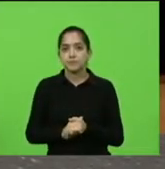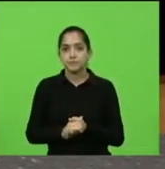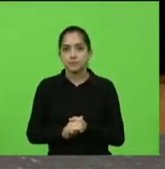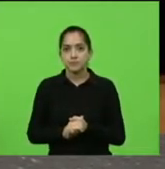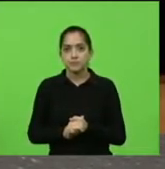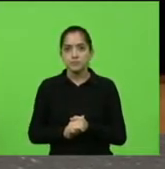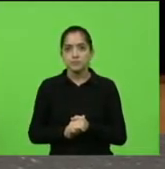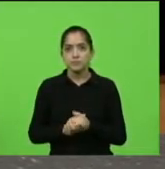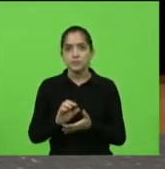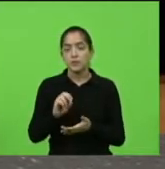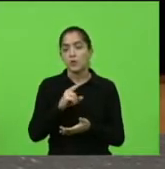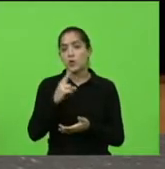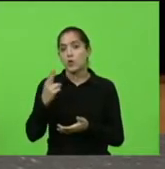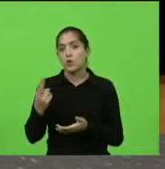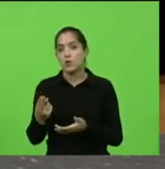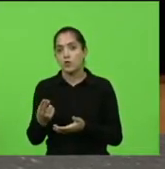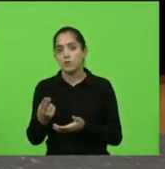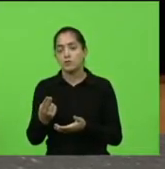como